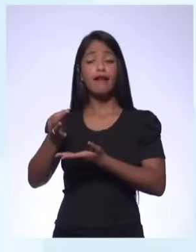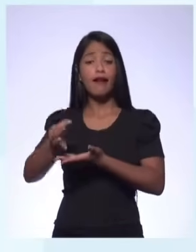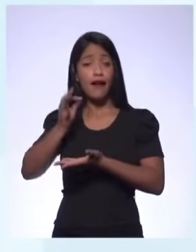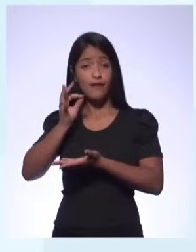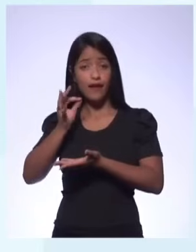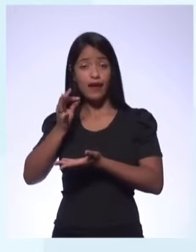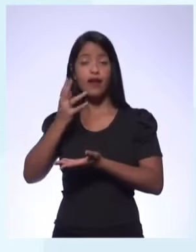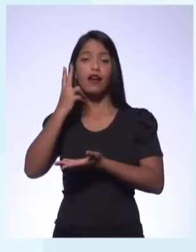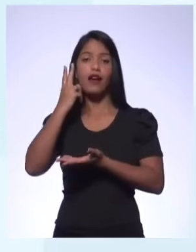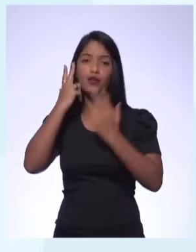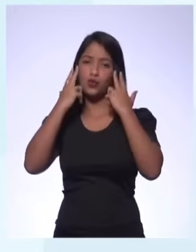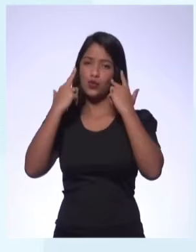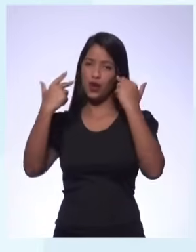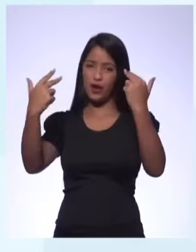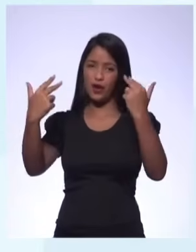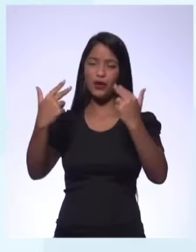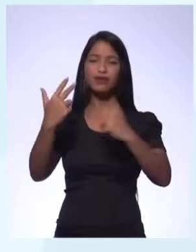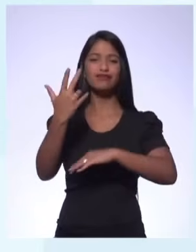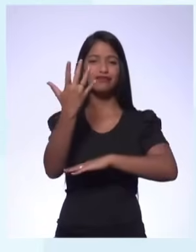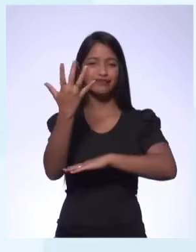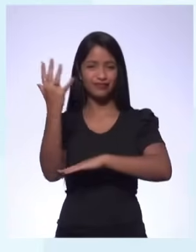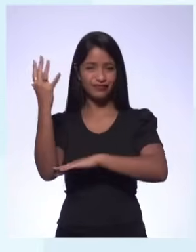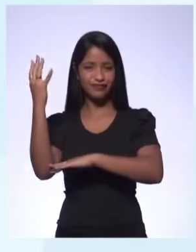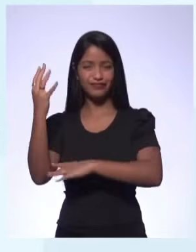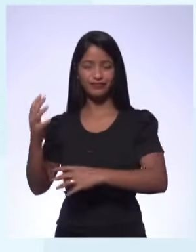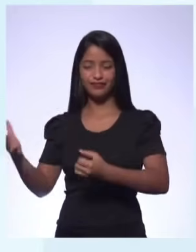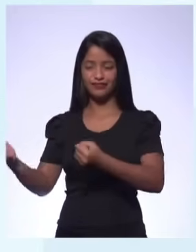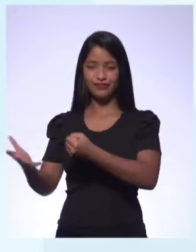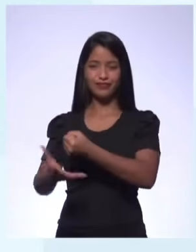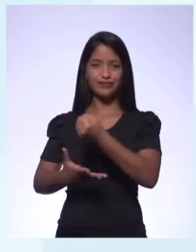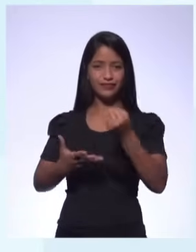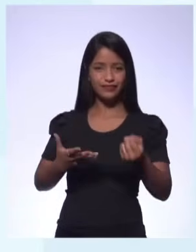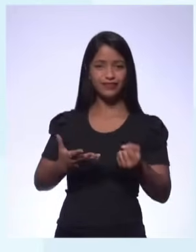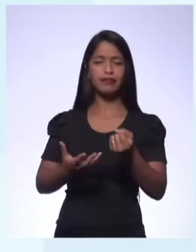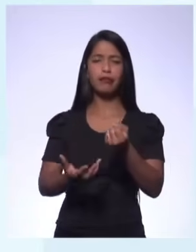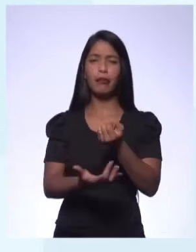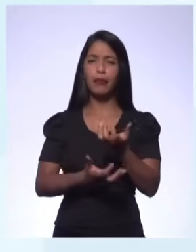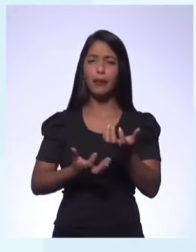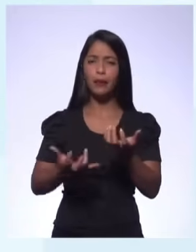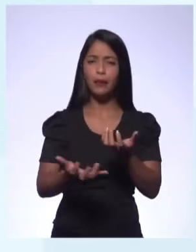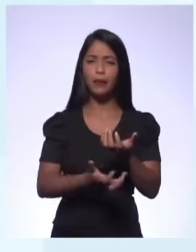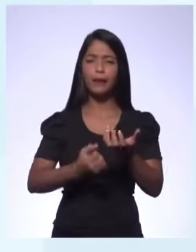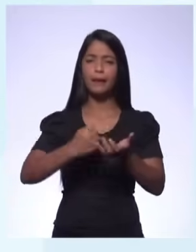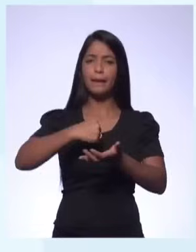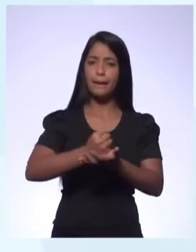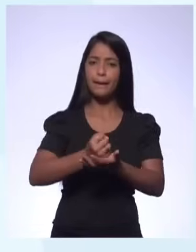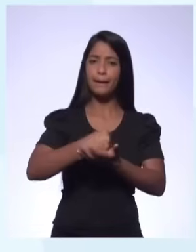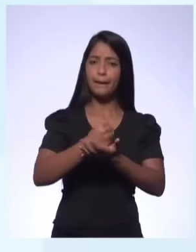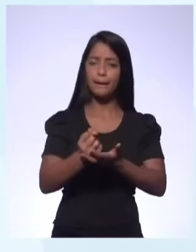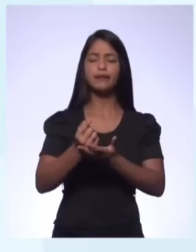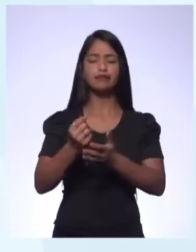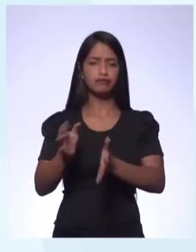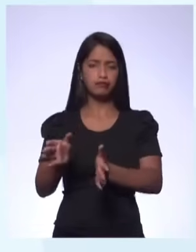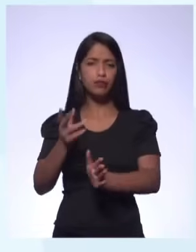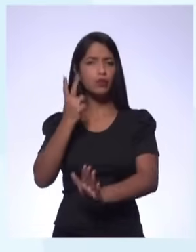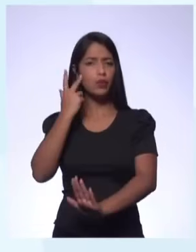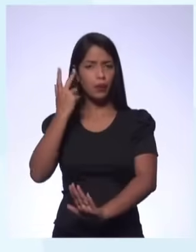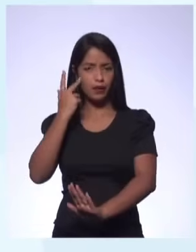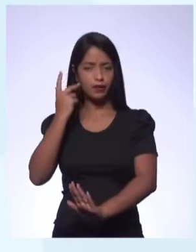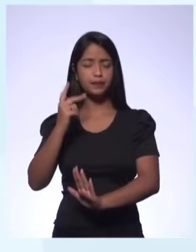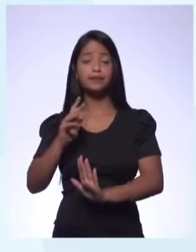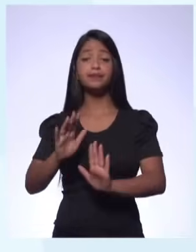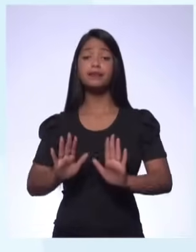Ele é um grão que você torra e moe e depois você passa água lá, mas é um grão, é uma semente, né?